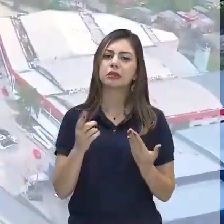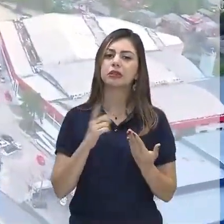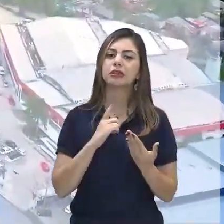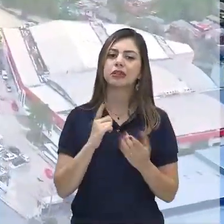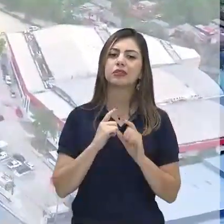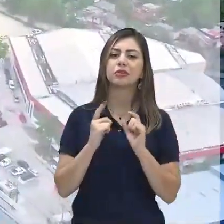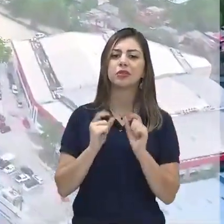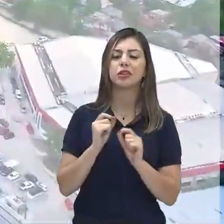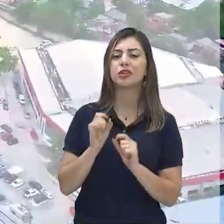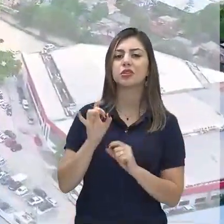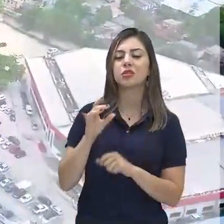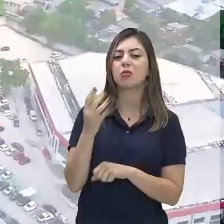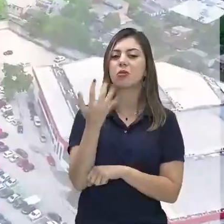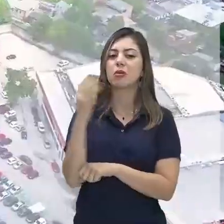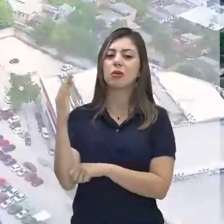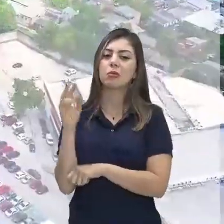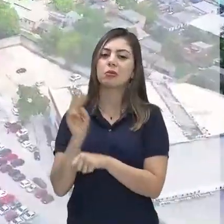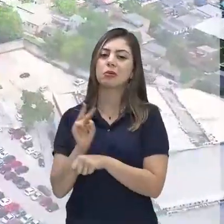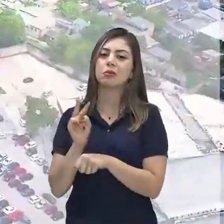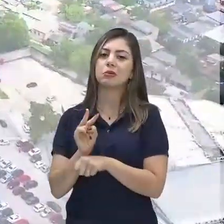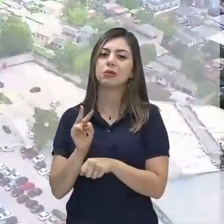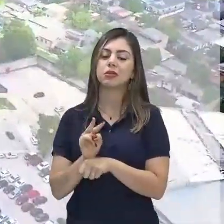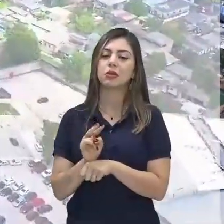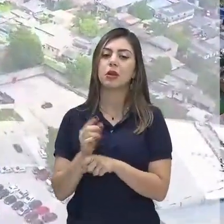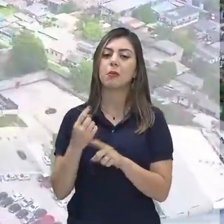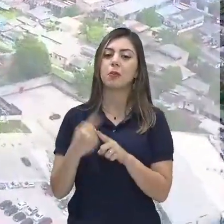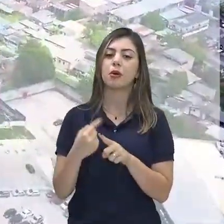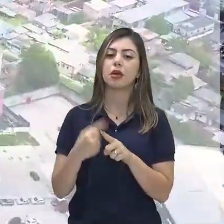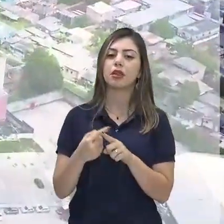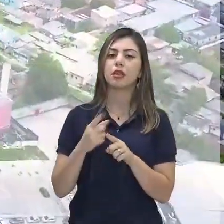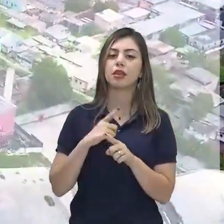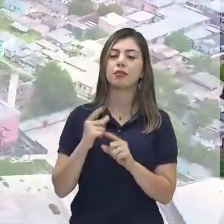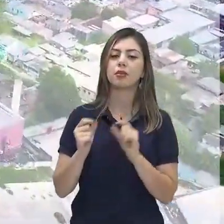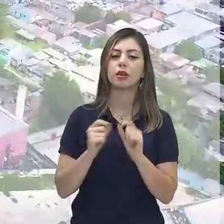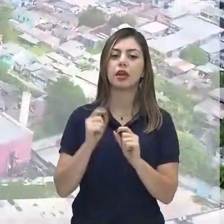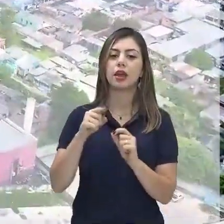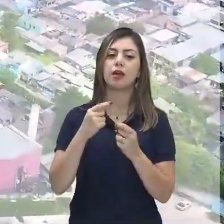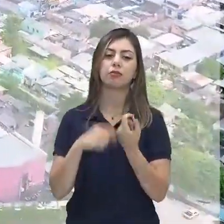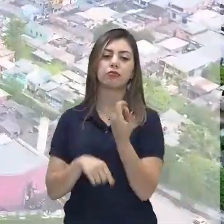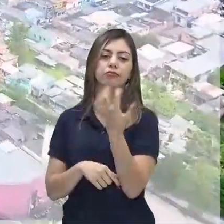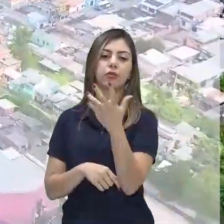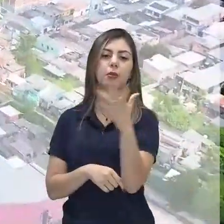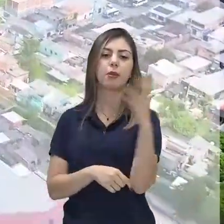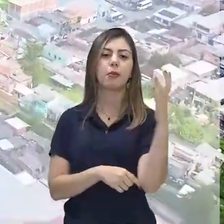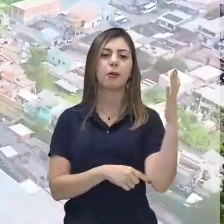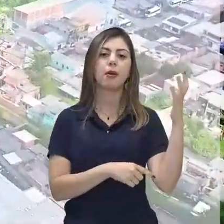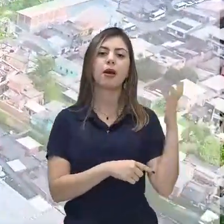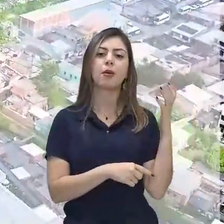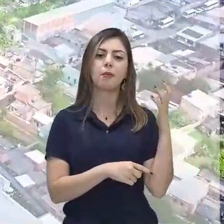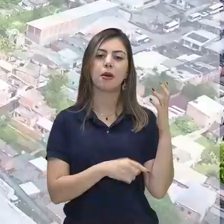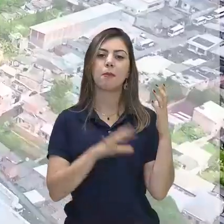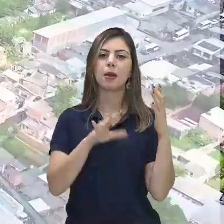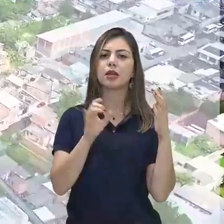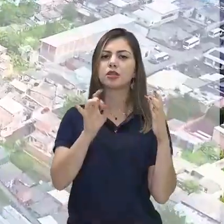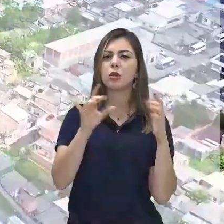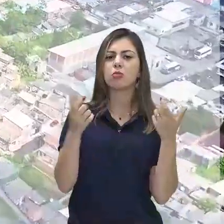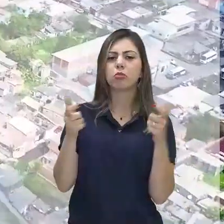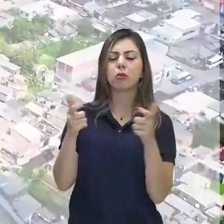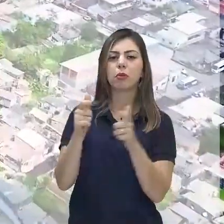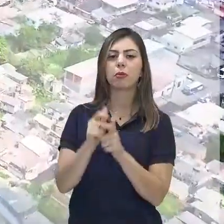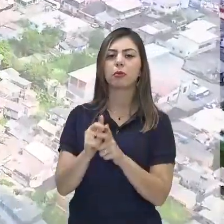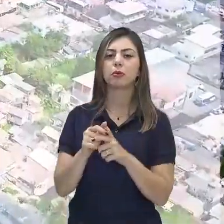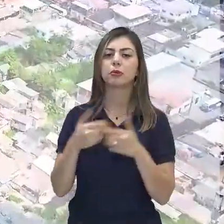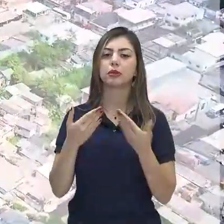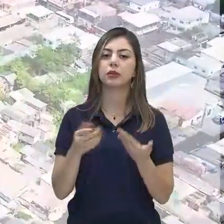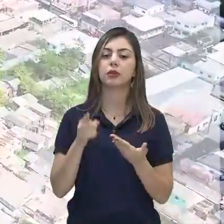matas ciliares, aquelas matas que ficam próximas às margens dos cursos d'água. E ainda esse corredor foi